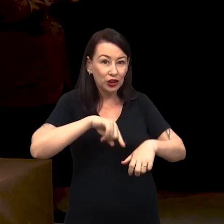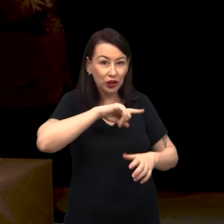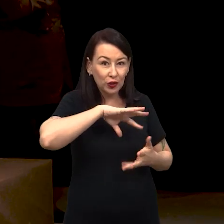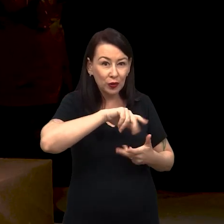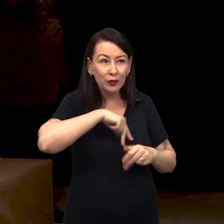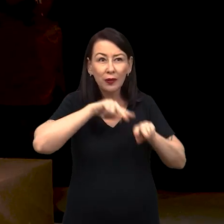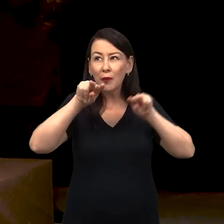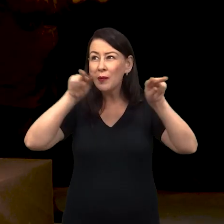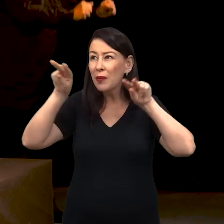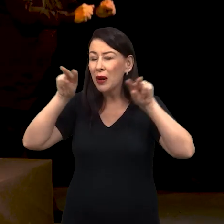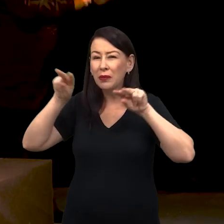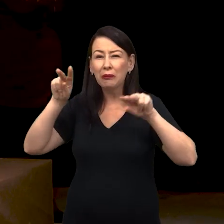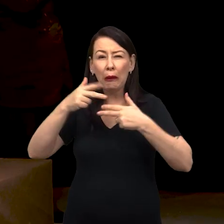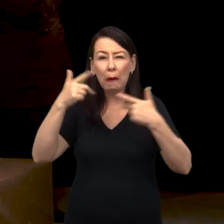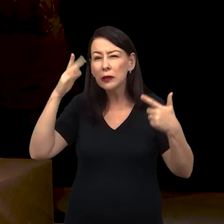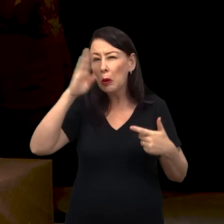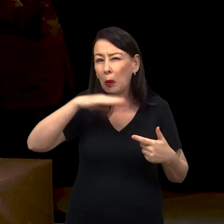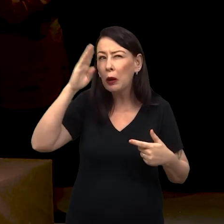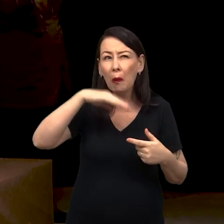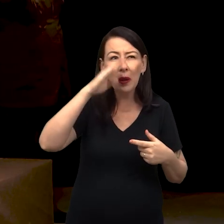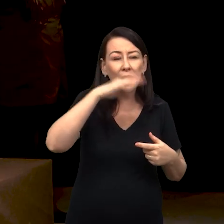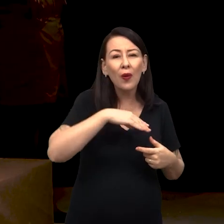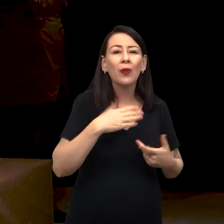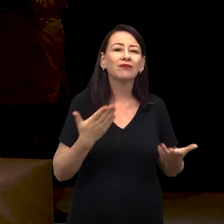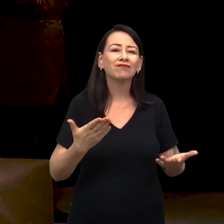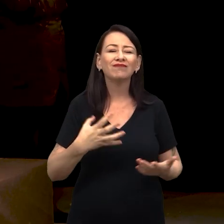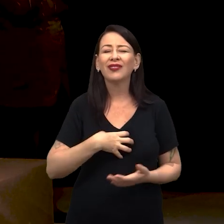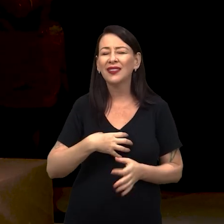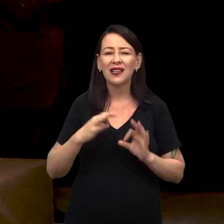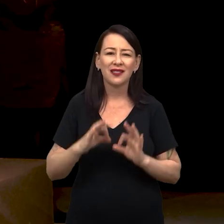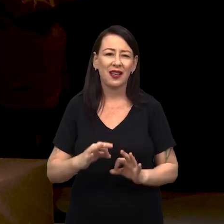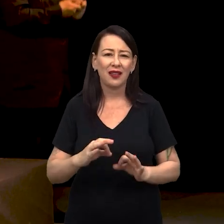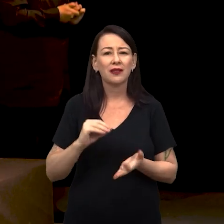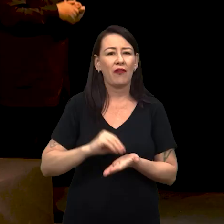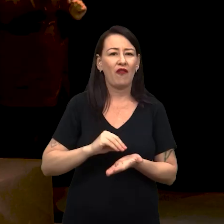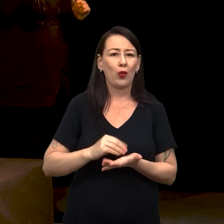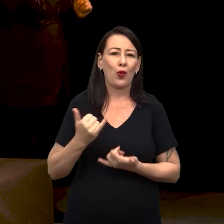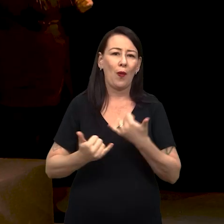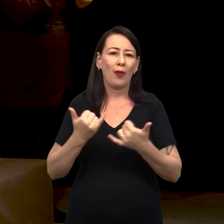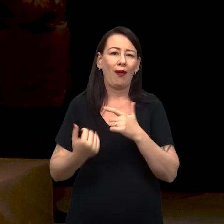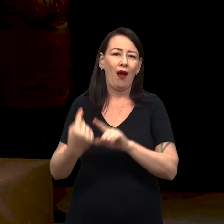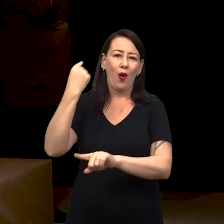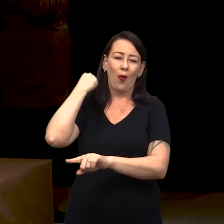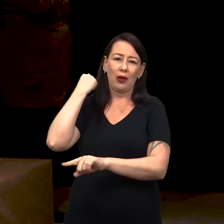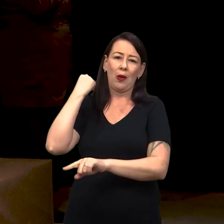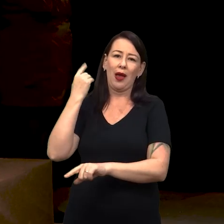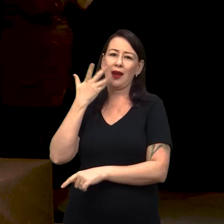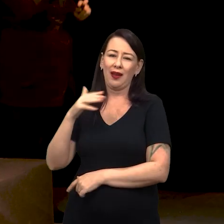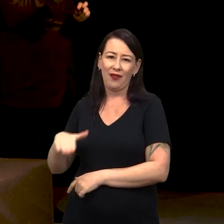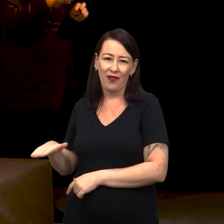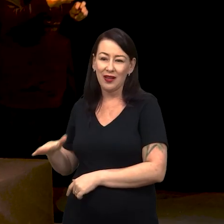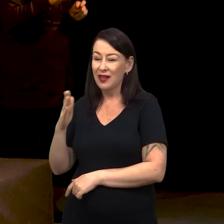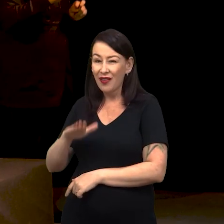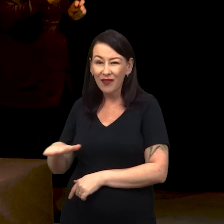do mundo que a gente tem assistido crescerem assustadoramente, com certeza tem relação com essas infâncias que